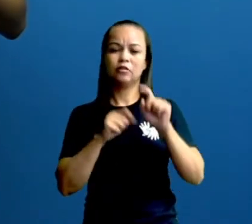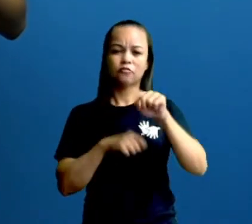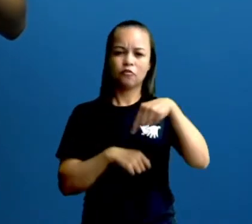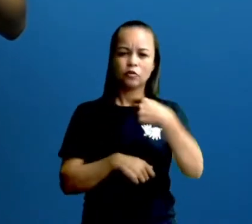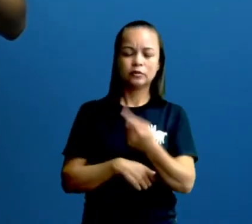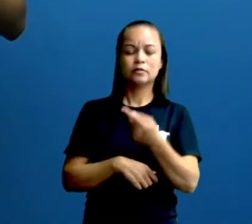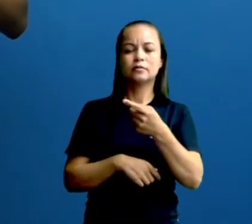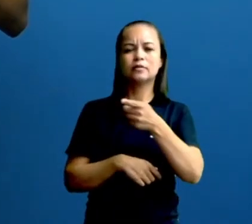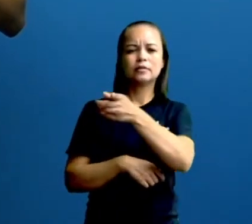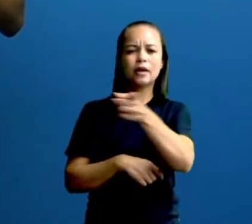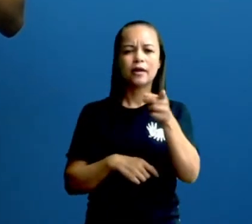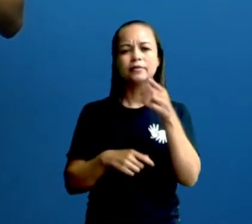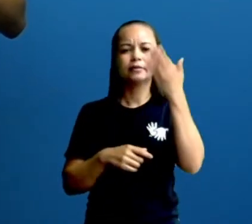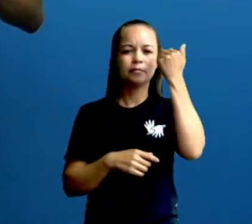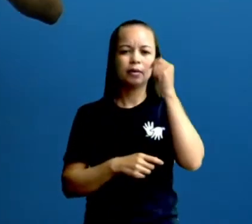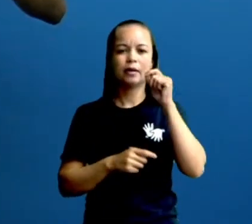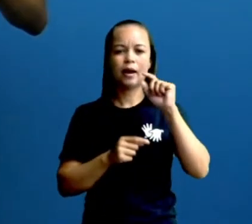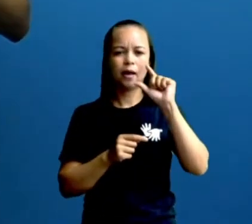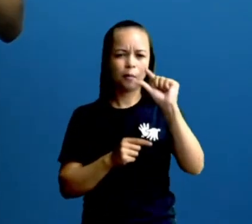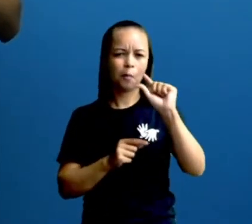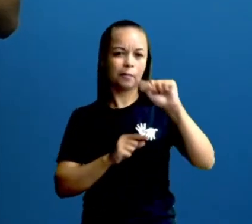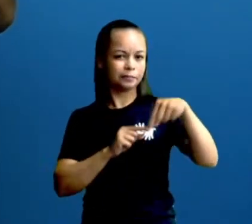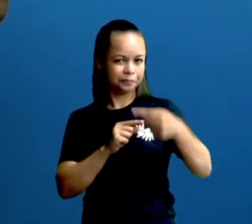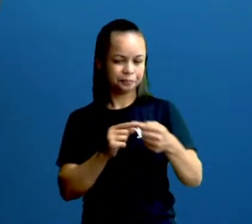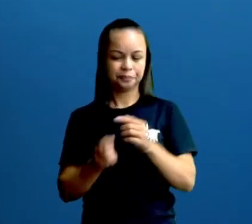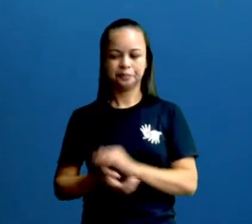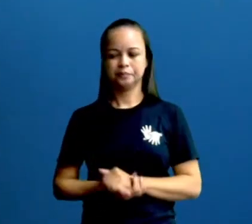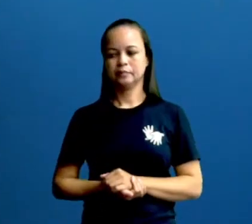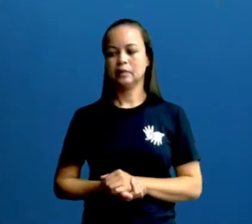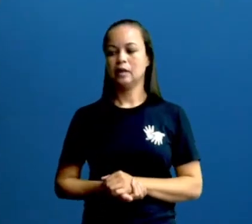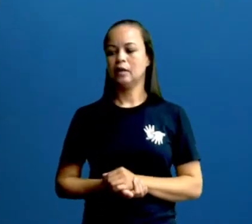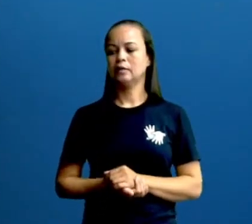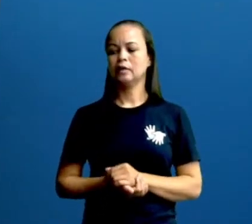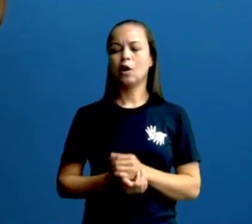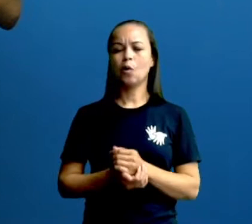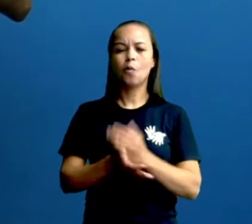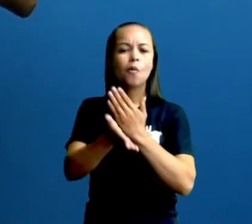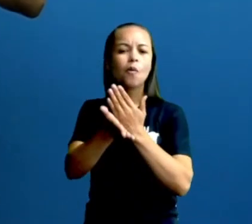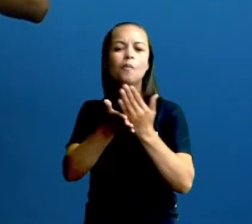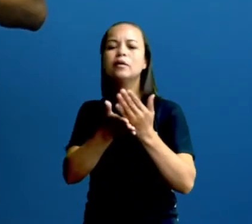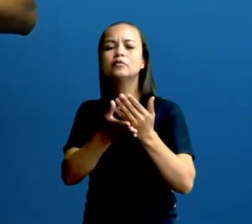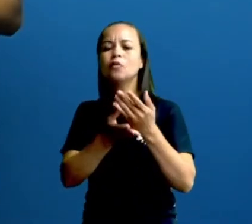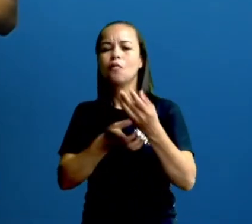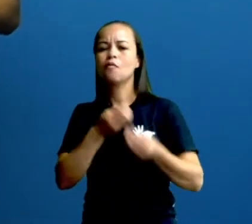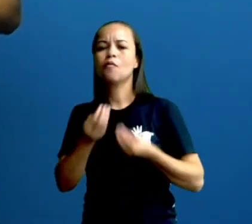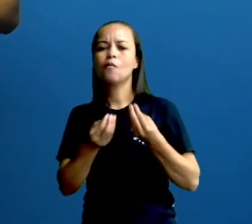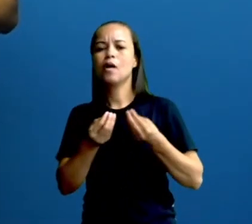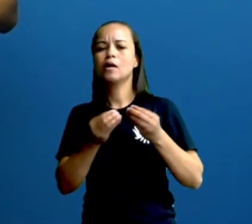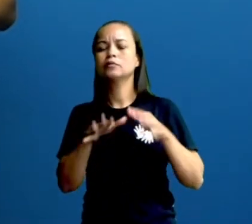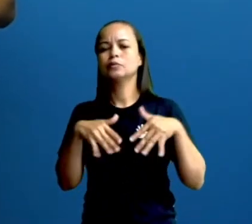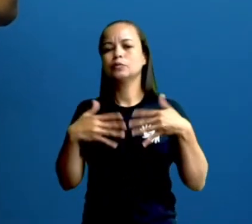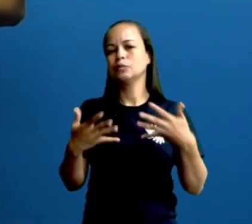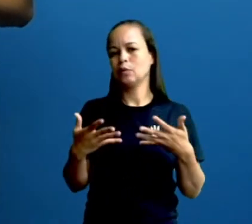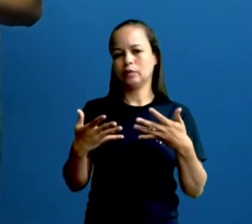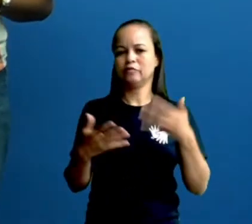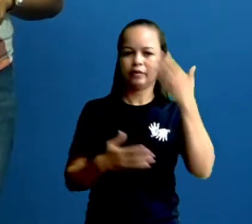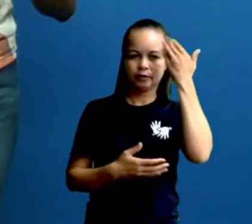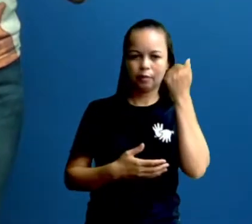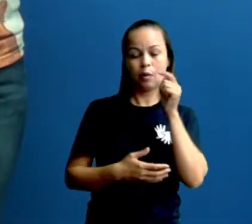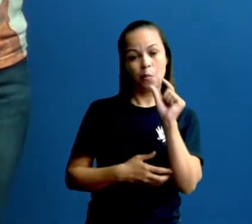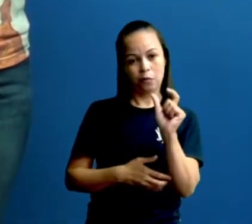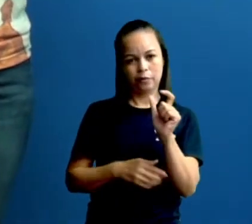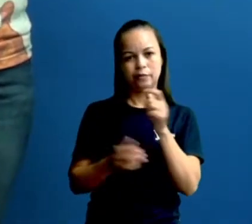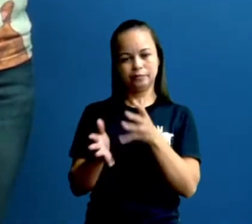saberá daqui a pouquinho. Então, origem. Como é que surgiu? A gente vai saber um pouquinho sobre isso aí,